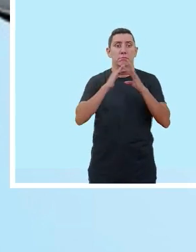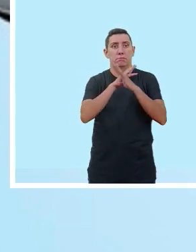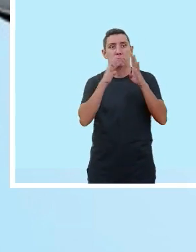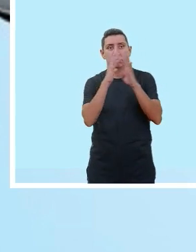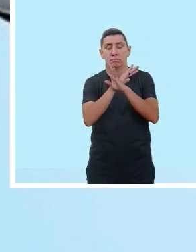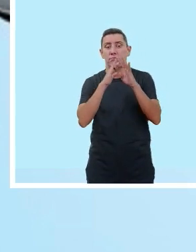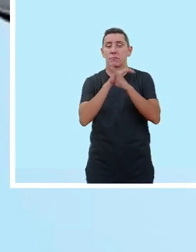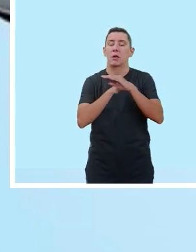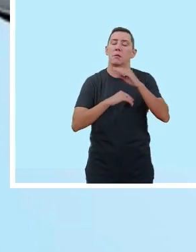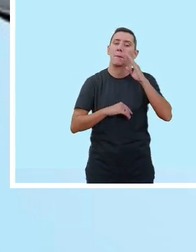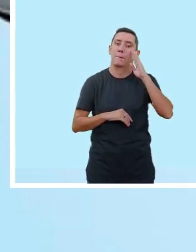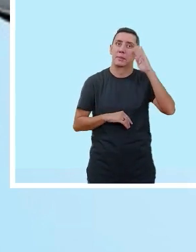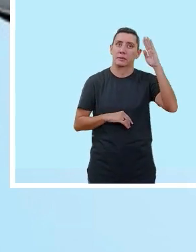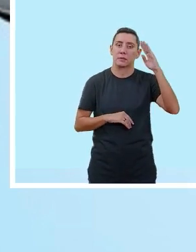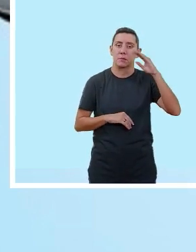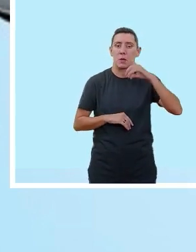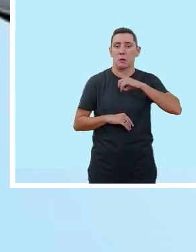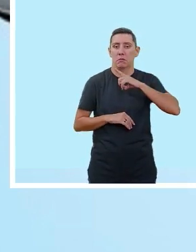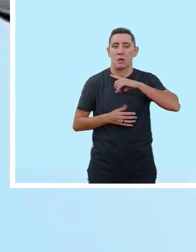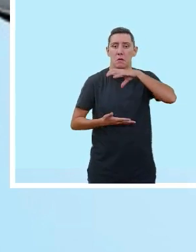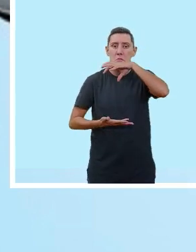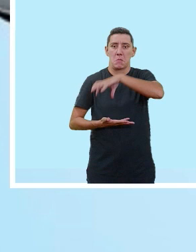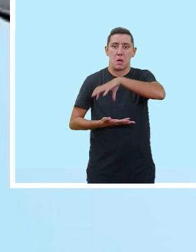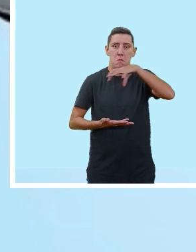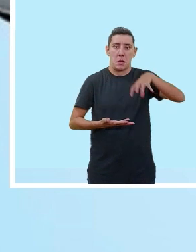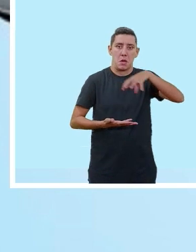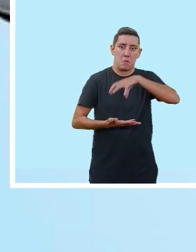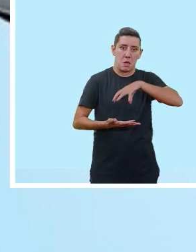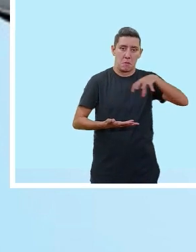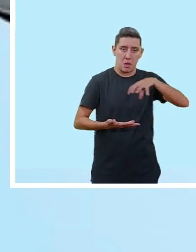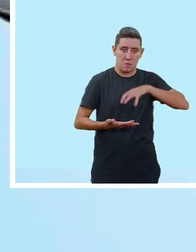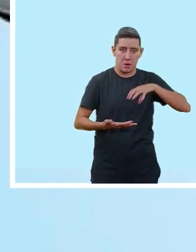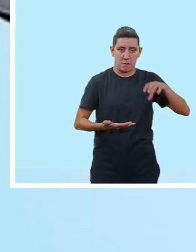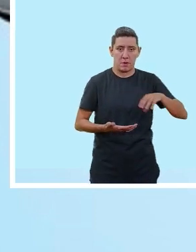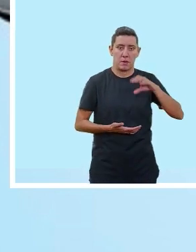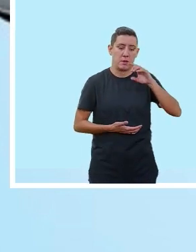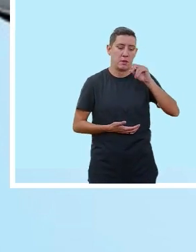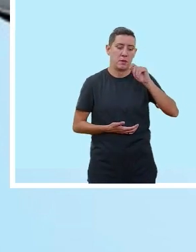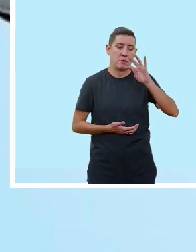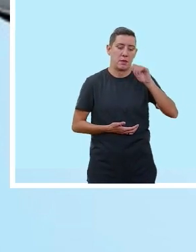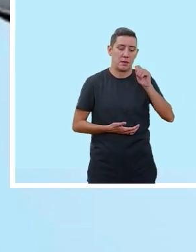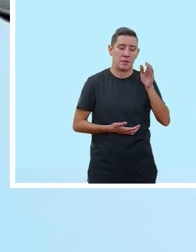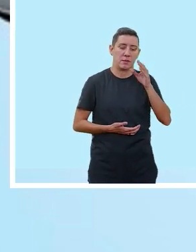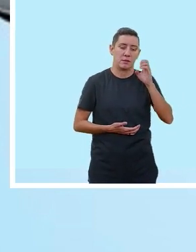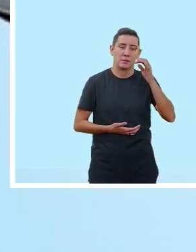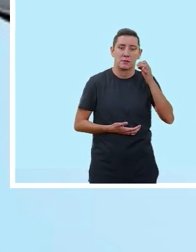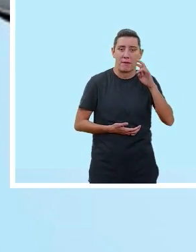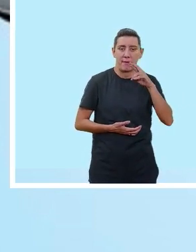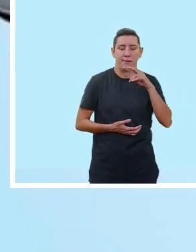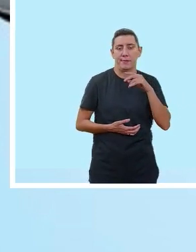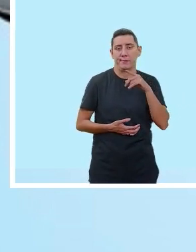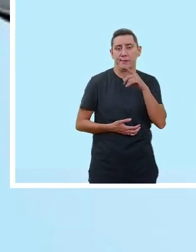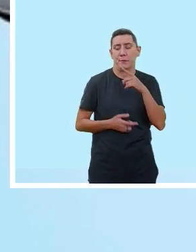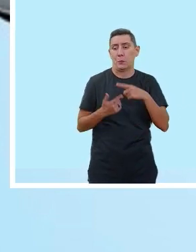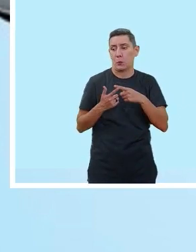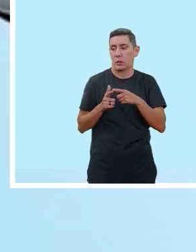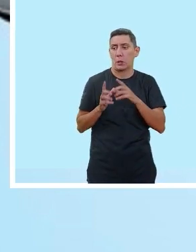comentei, mais e mais, né? Toda vez que você está utilizando o seu telefone celular, ou que você está enviando um e-mail, ou que você